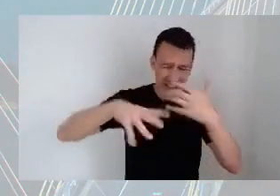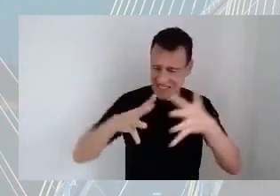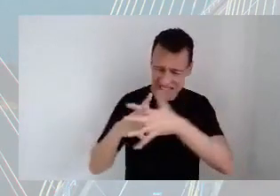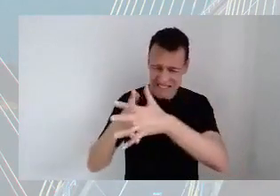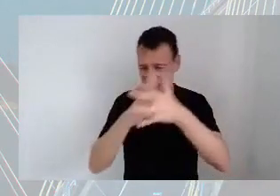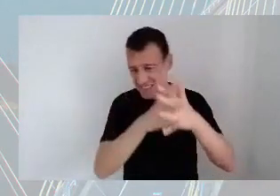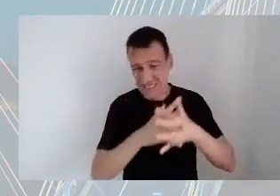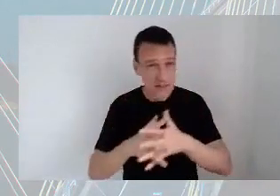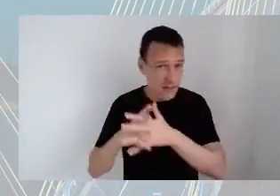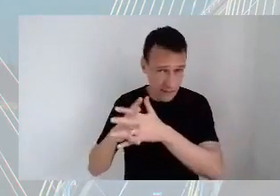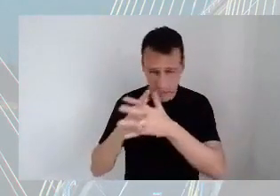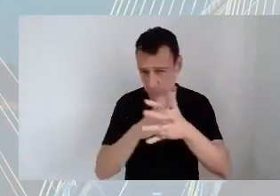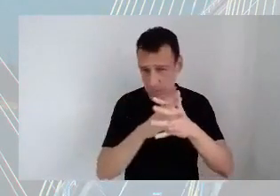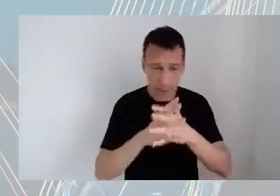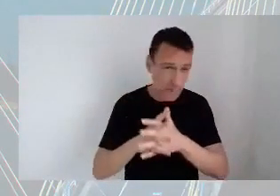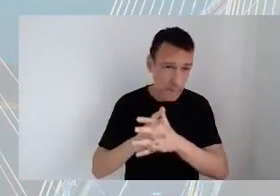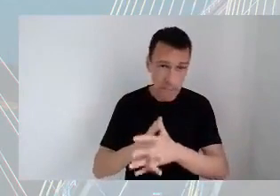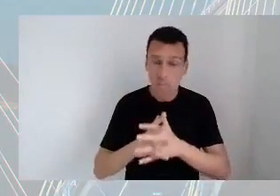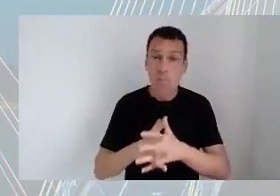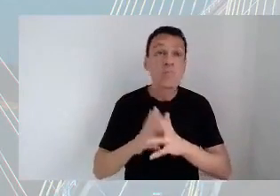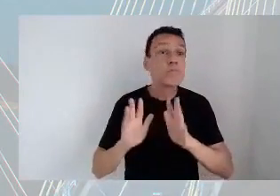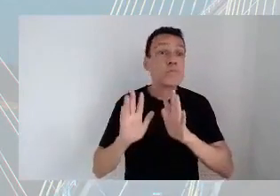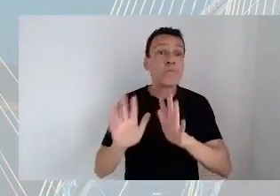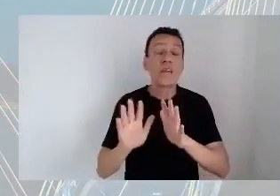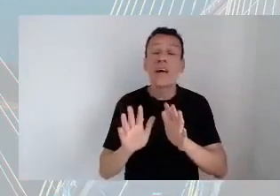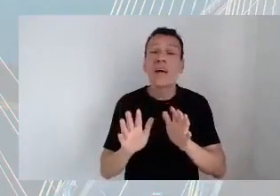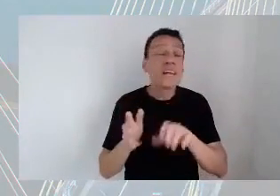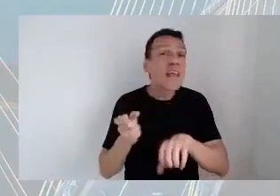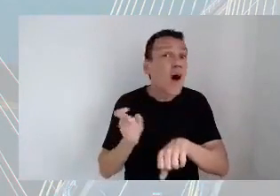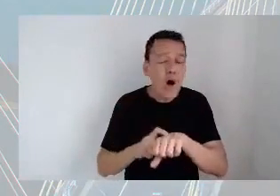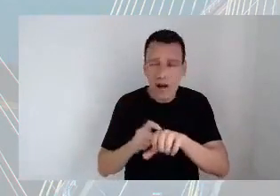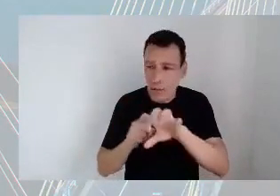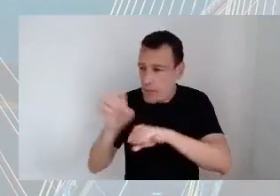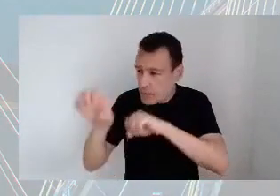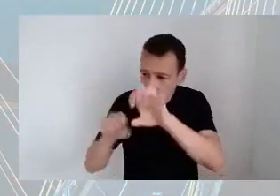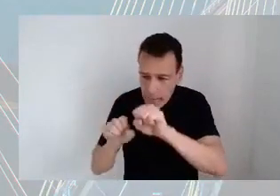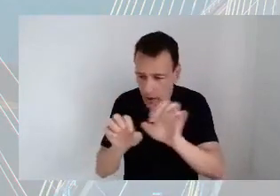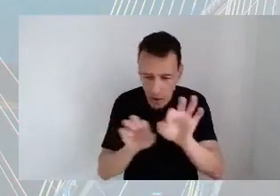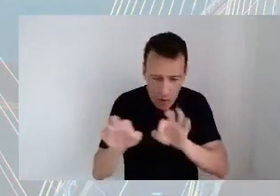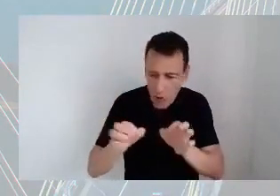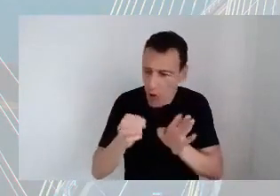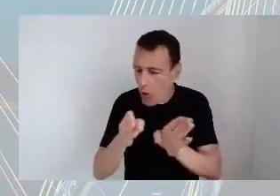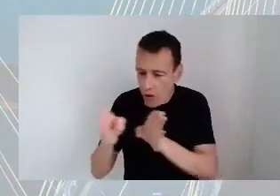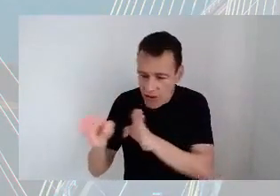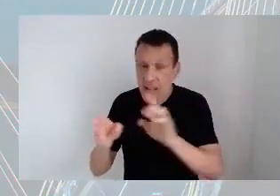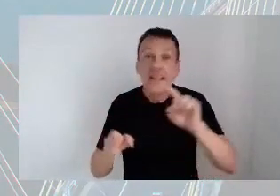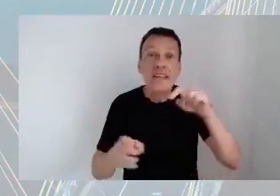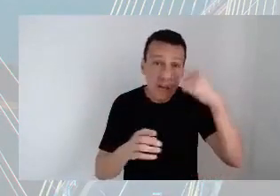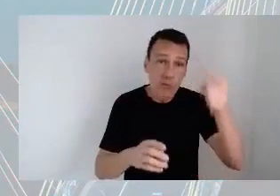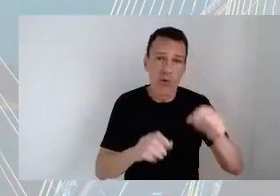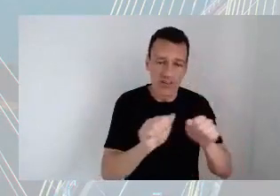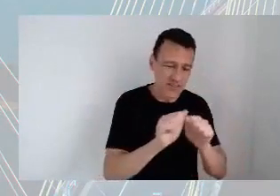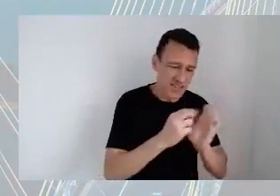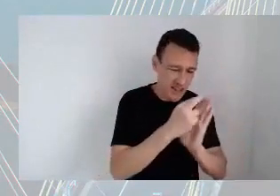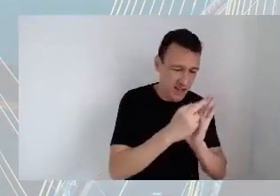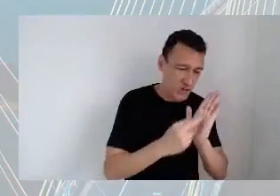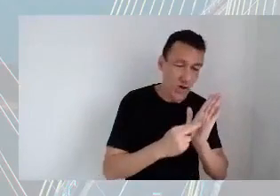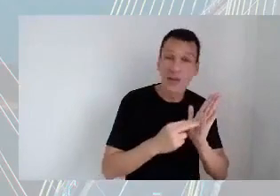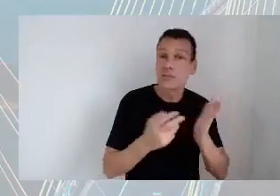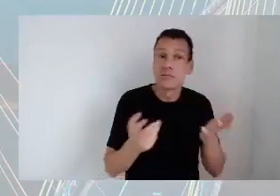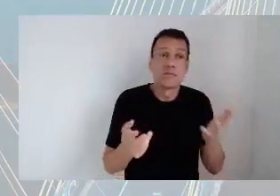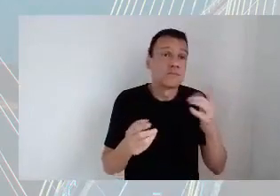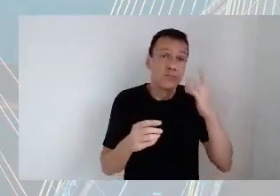dados organizados? Um modelo simples para você fazer um relatório? Não sei. Você depende da realidade daquele cliente, né? Você